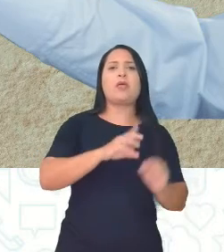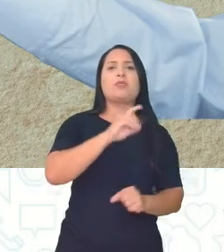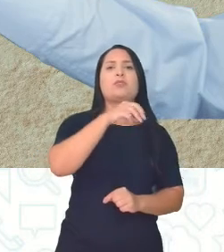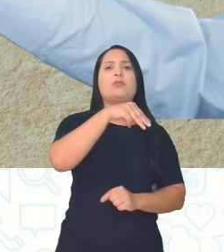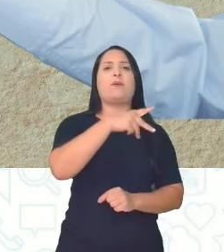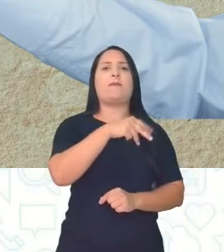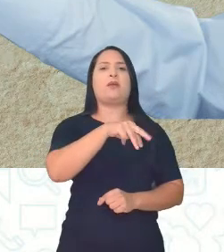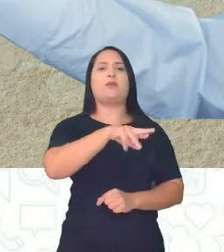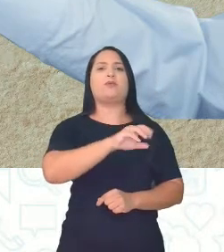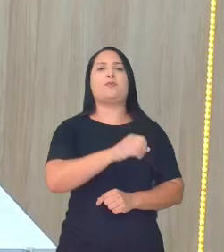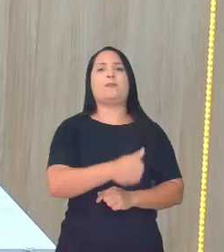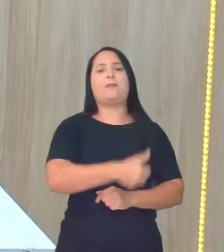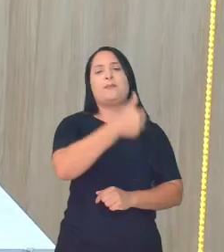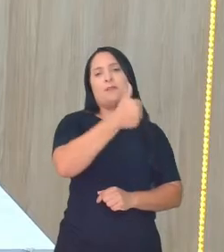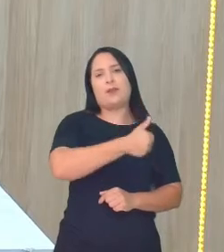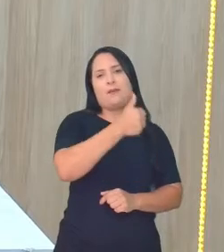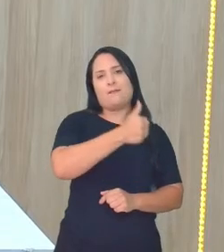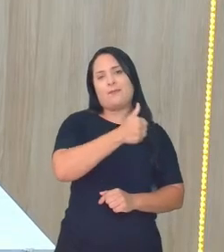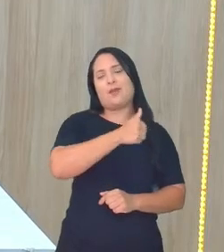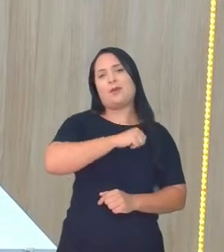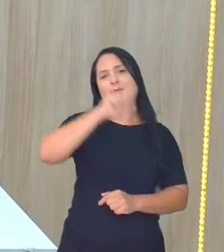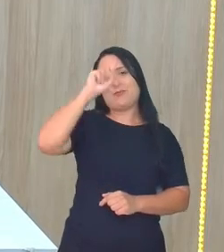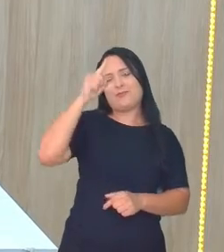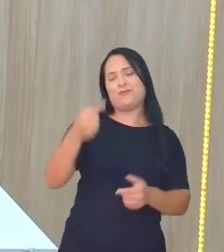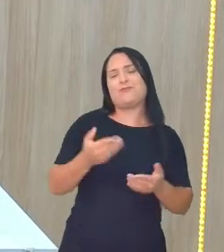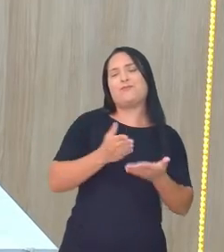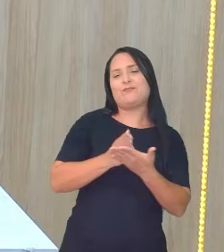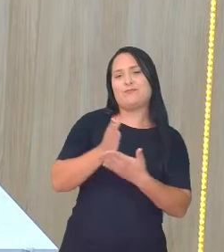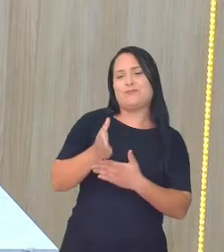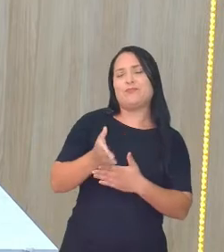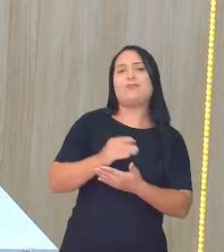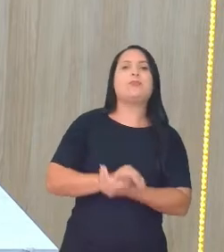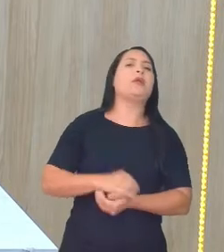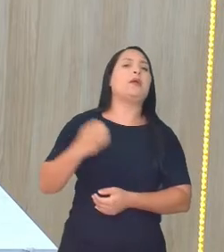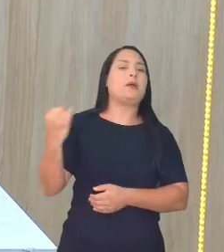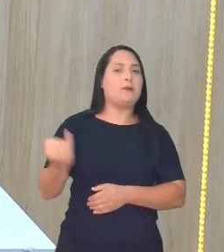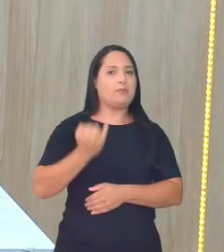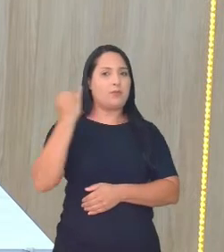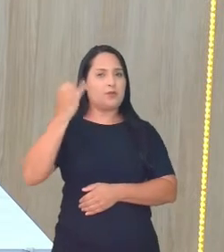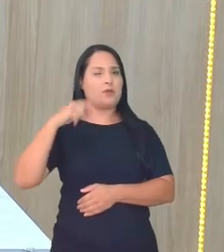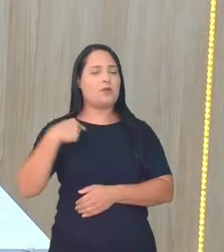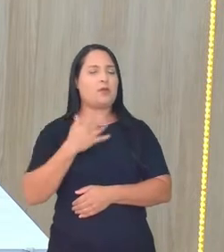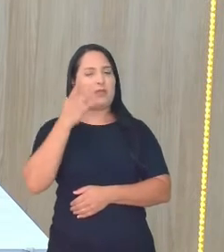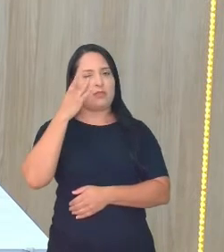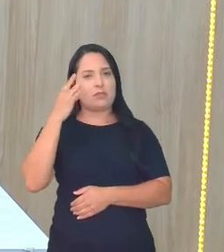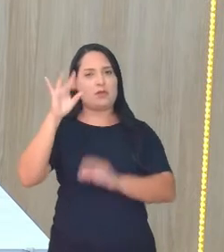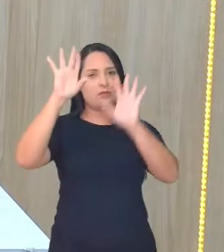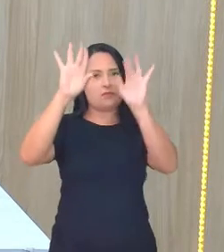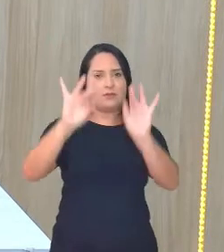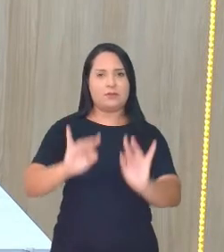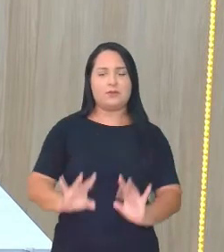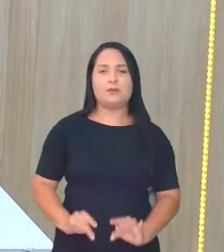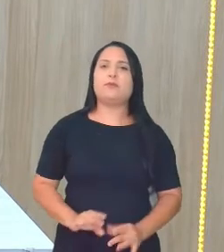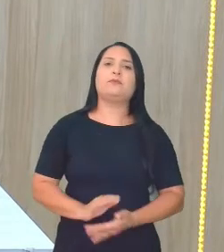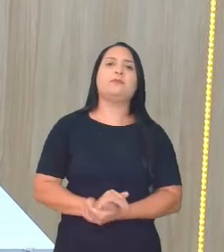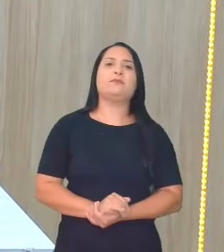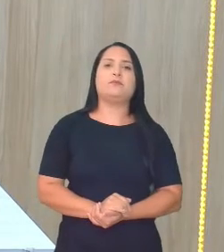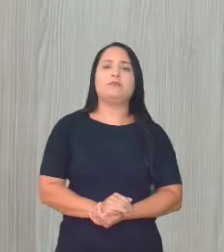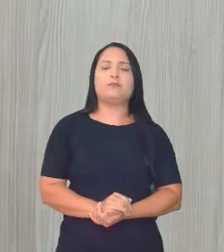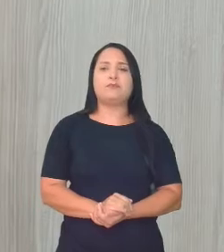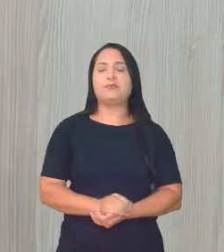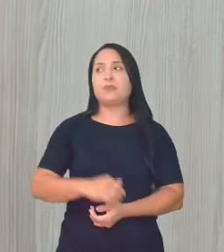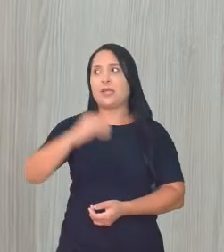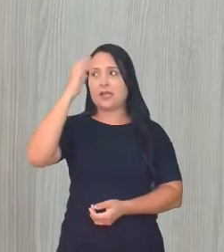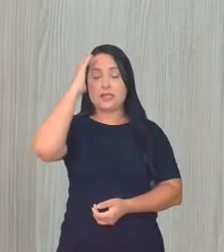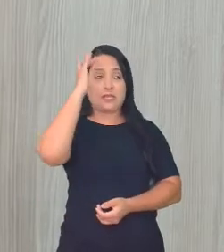Dom Pedro I, certo? Então, isso aí é muito importante que a gente fique atento a esses detalhes. A teoria, né, professora?